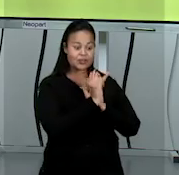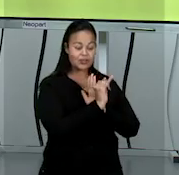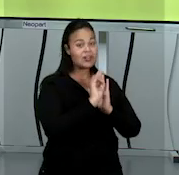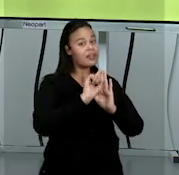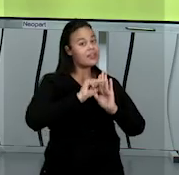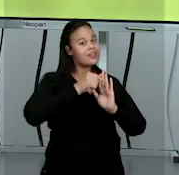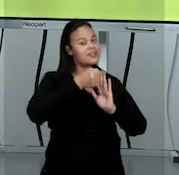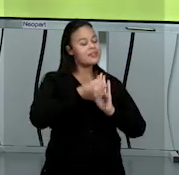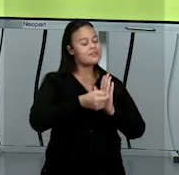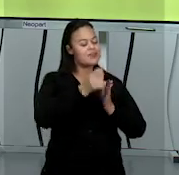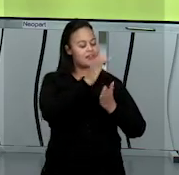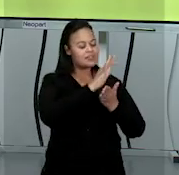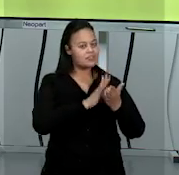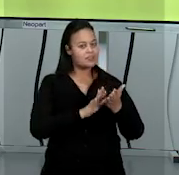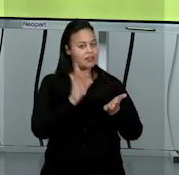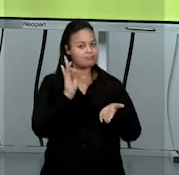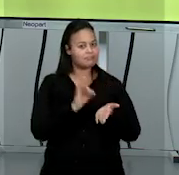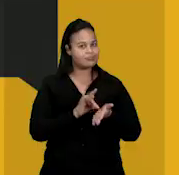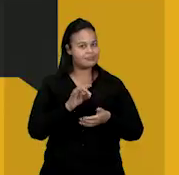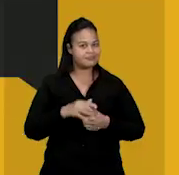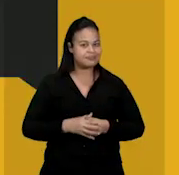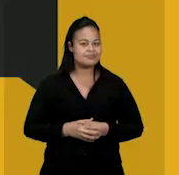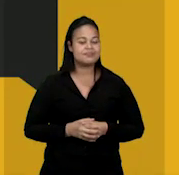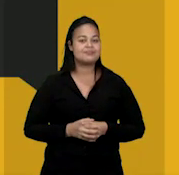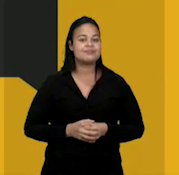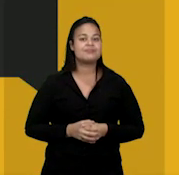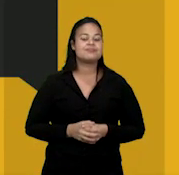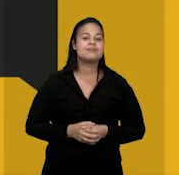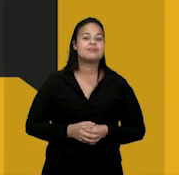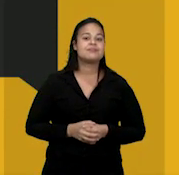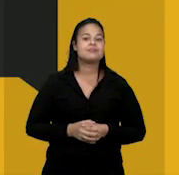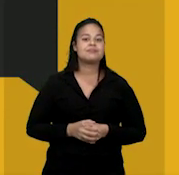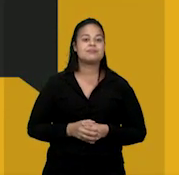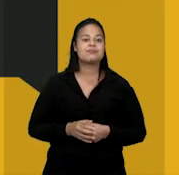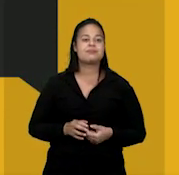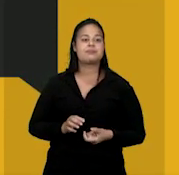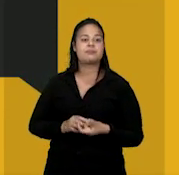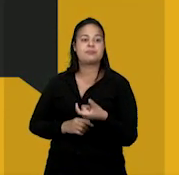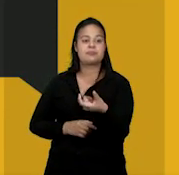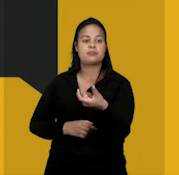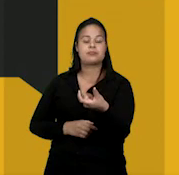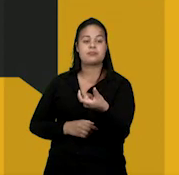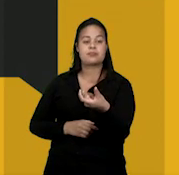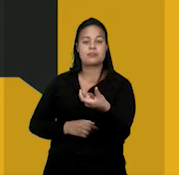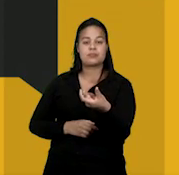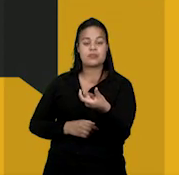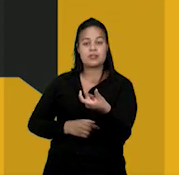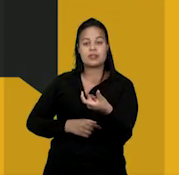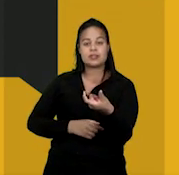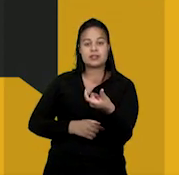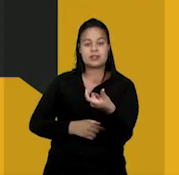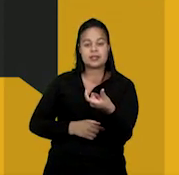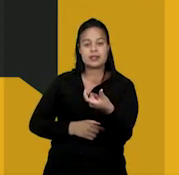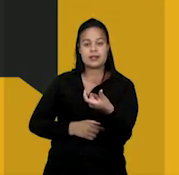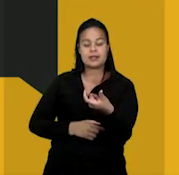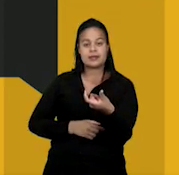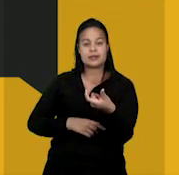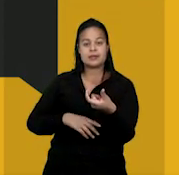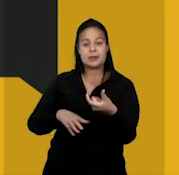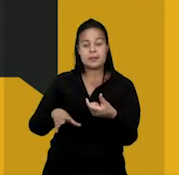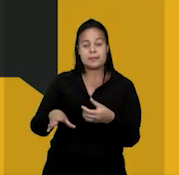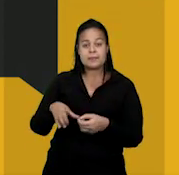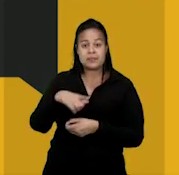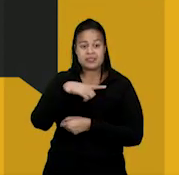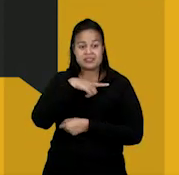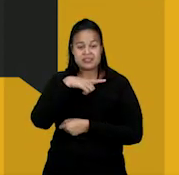entrarmos na atividade propriamente dita. Vamos lá. A palavra pertence metade a quem profere e